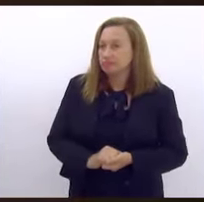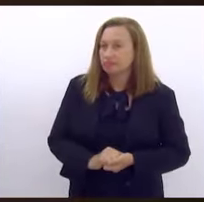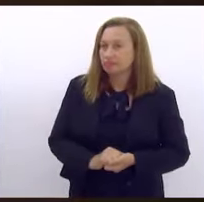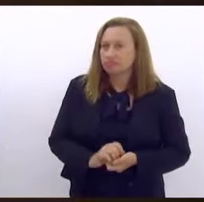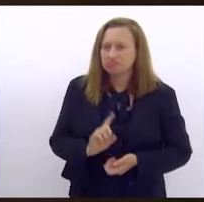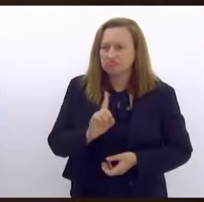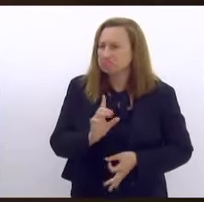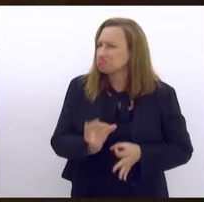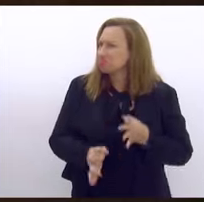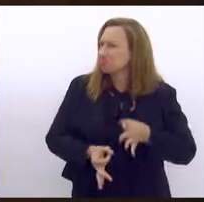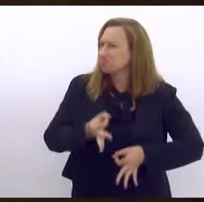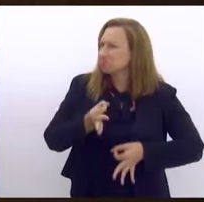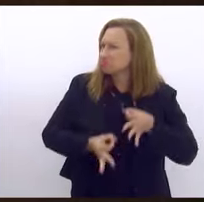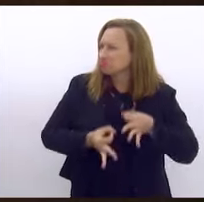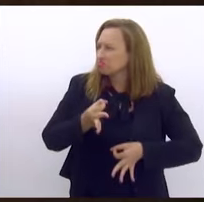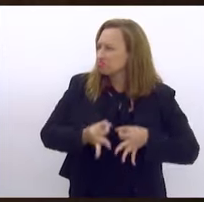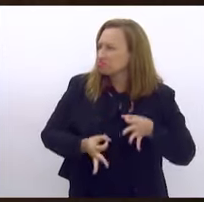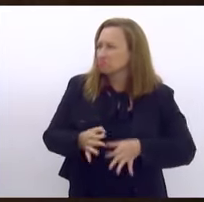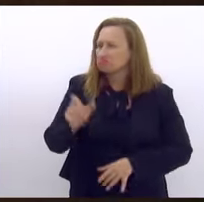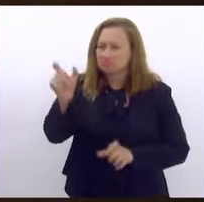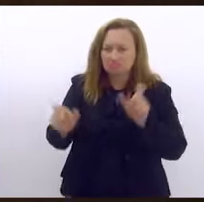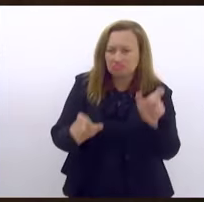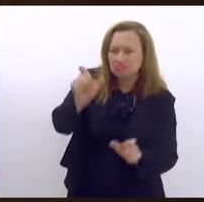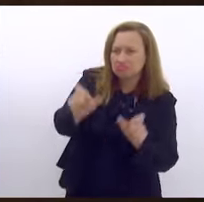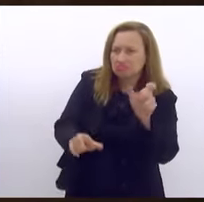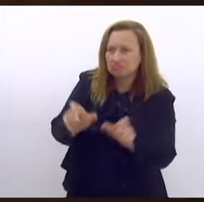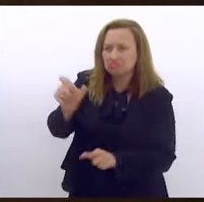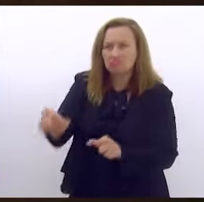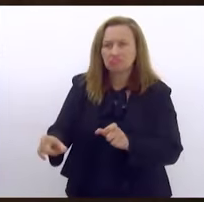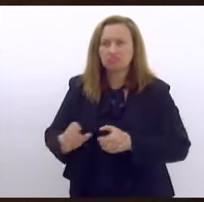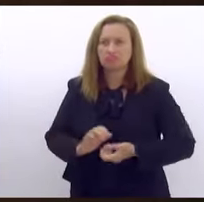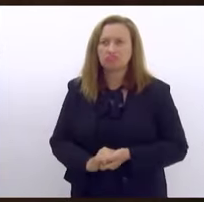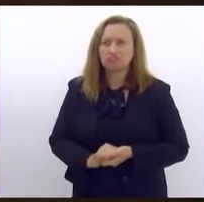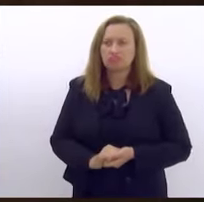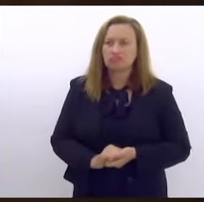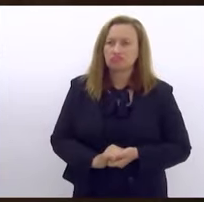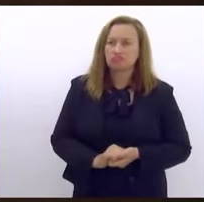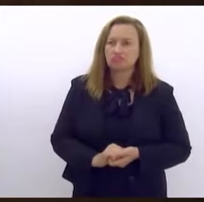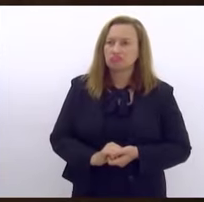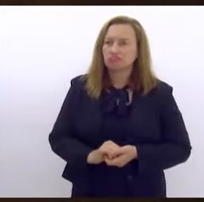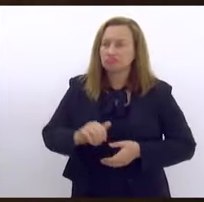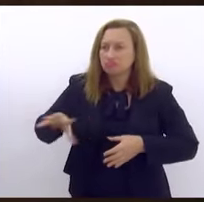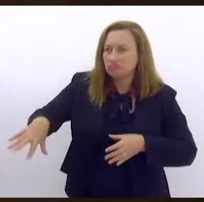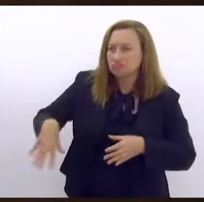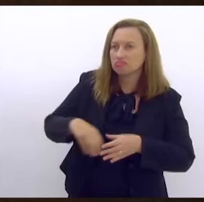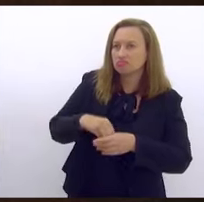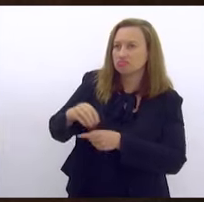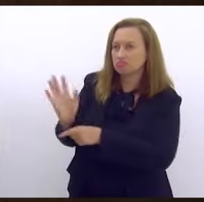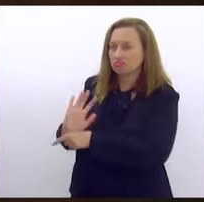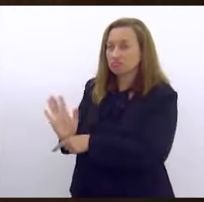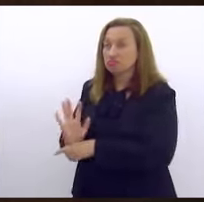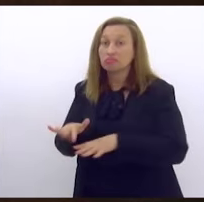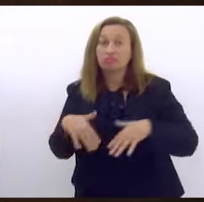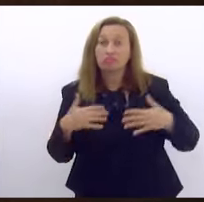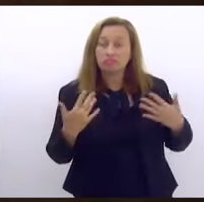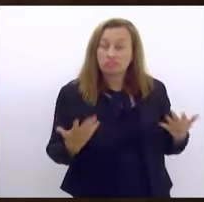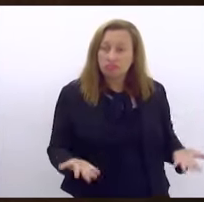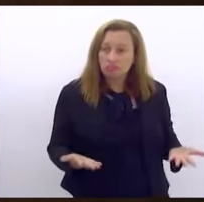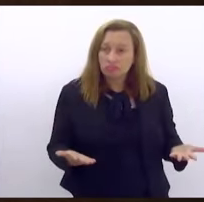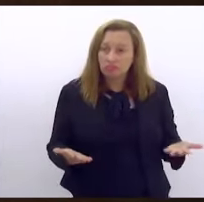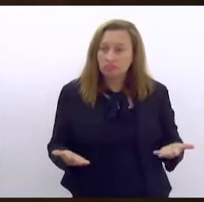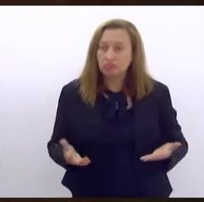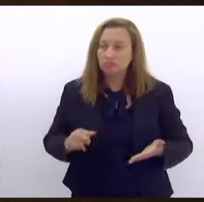é justo que essas pessoas também não estejam priorizadas nas telas de cinema. Então, para além